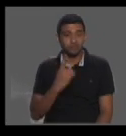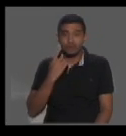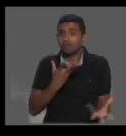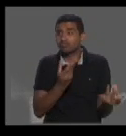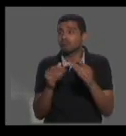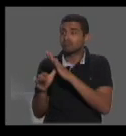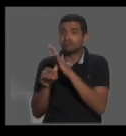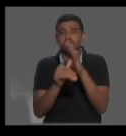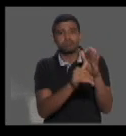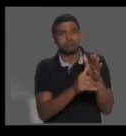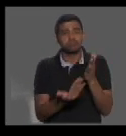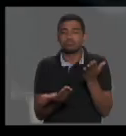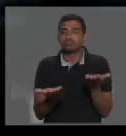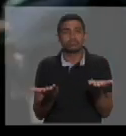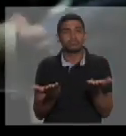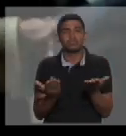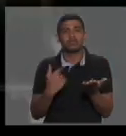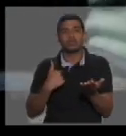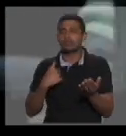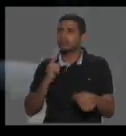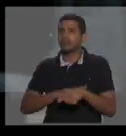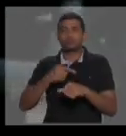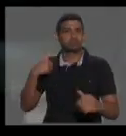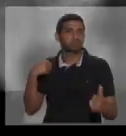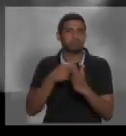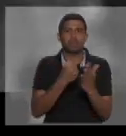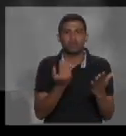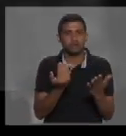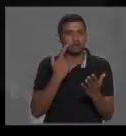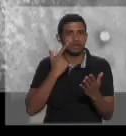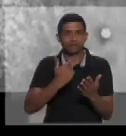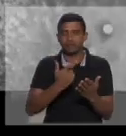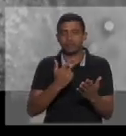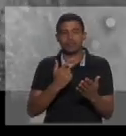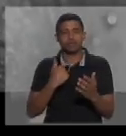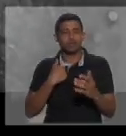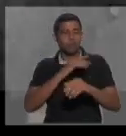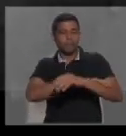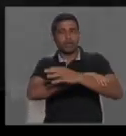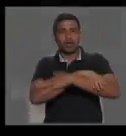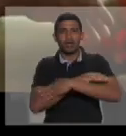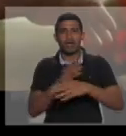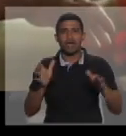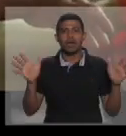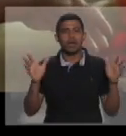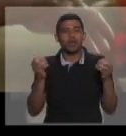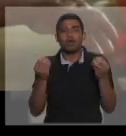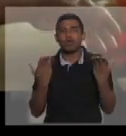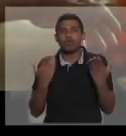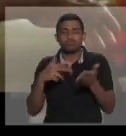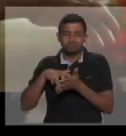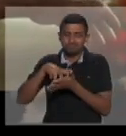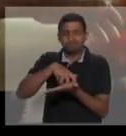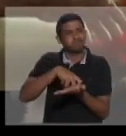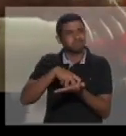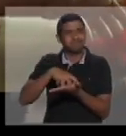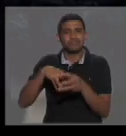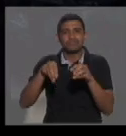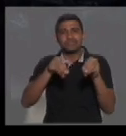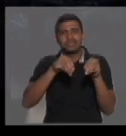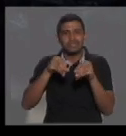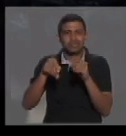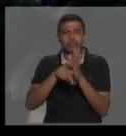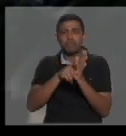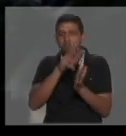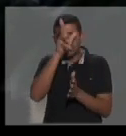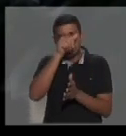A minha infância foi roubada. Estendia a mão e ia, pá! Ficava de braço aberto, joelhar em cima de grão de milho e tudo.